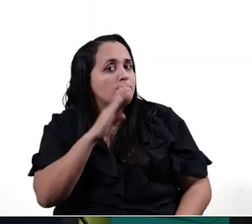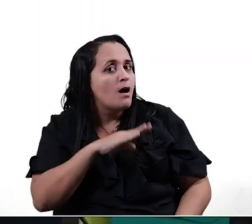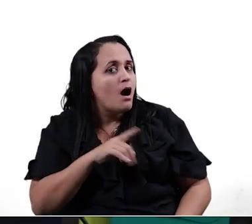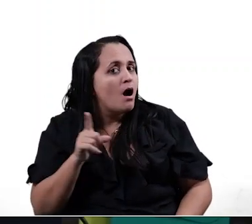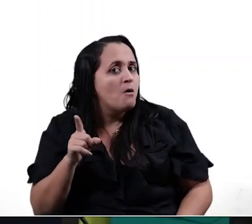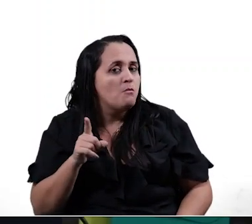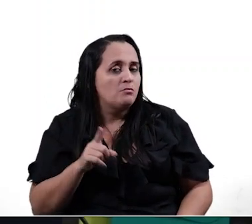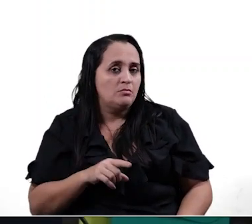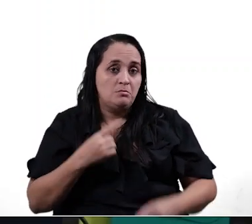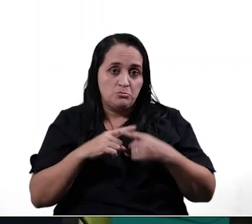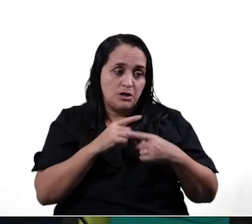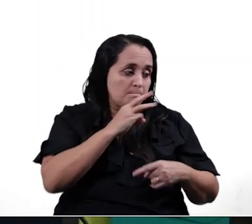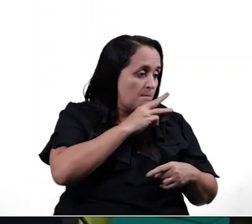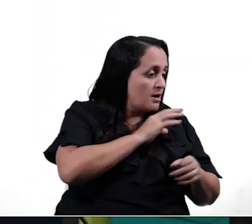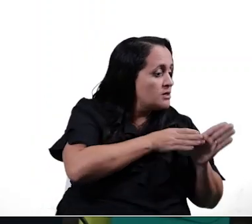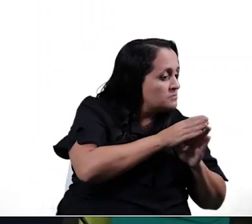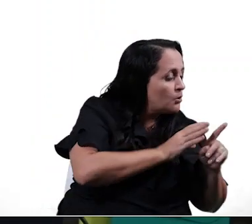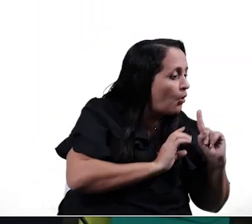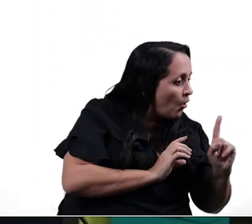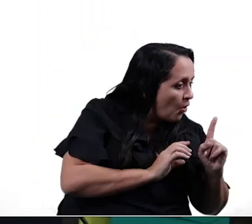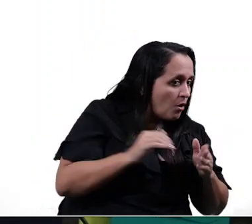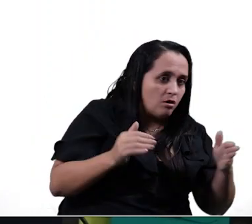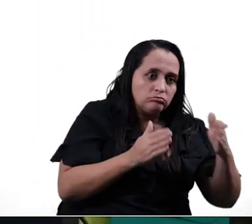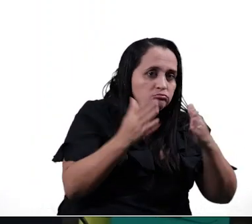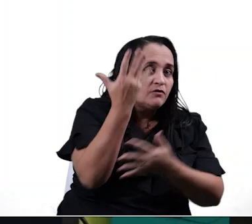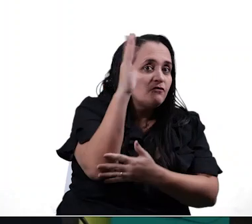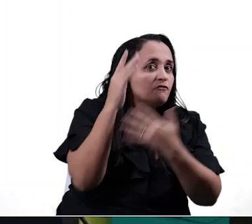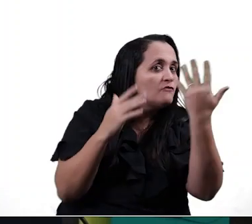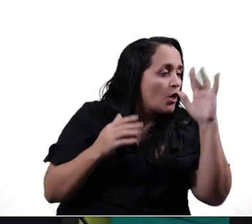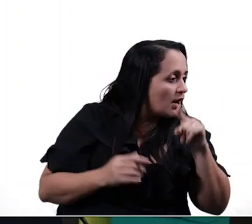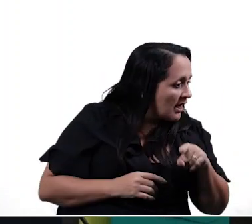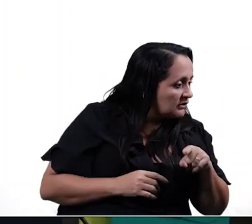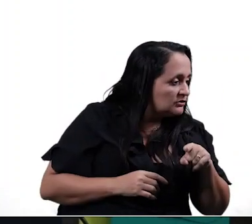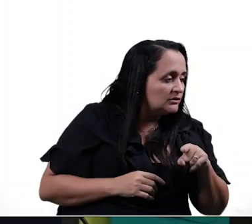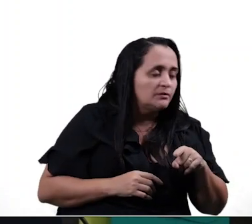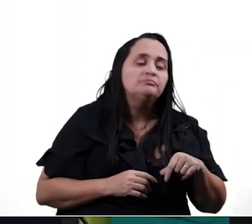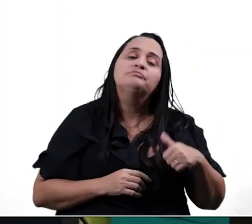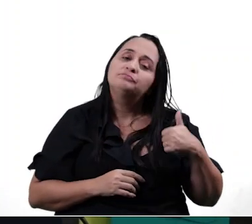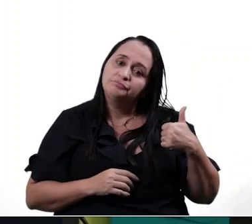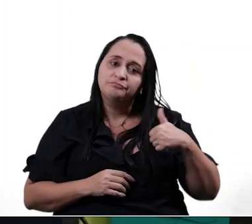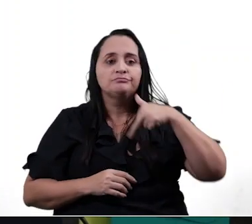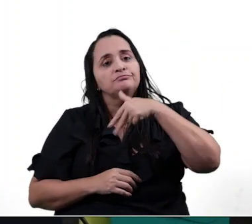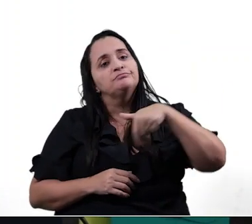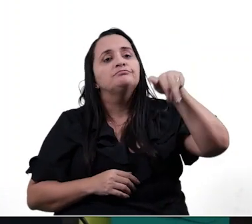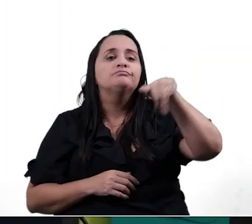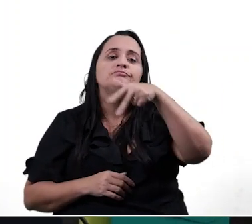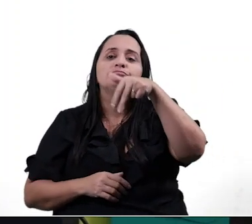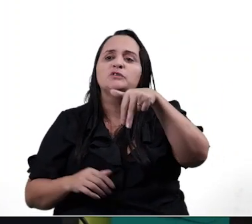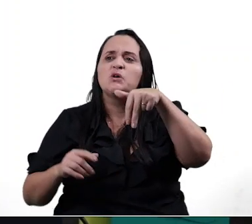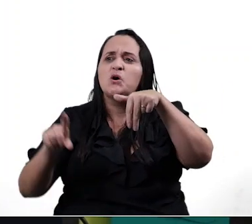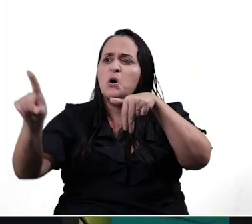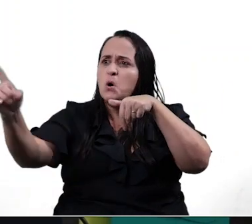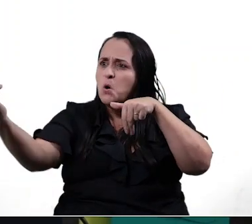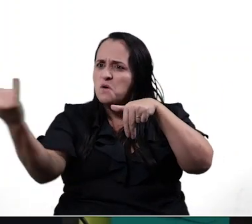para ir para um caminho e ela foi por outro caminho. Isso é muito perigoso. Então, ela mostrou ingenuidade.